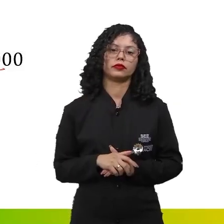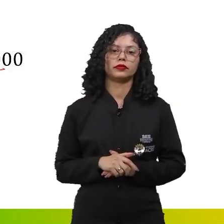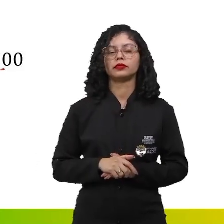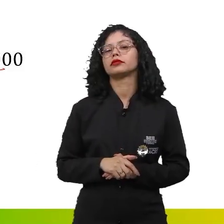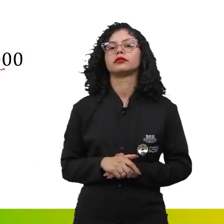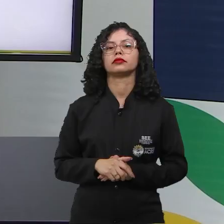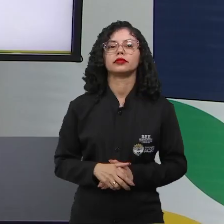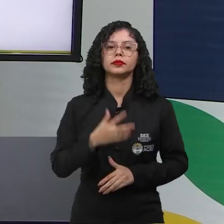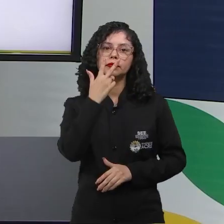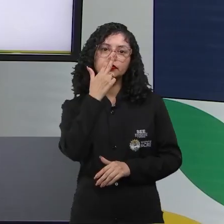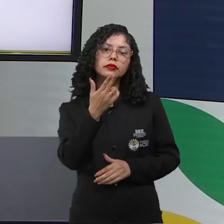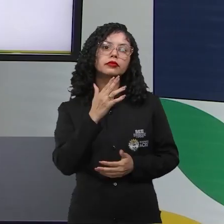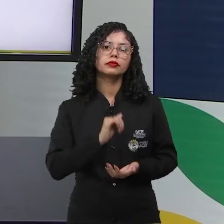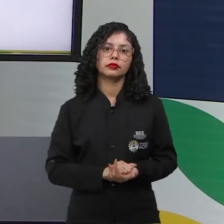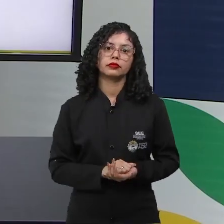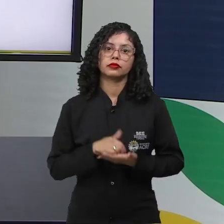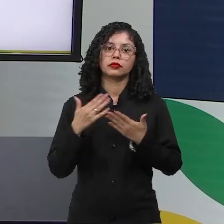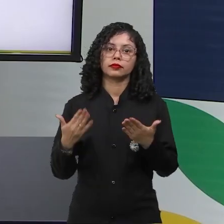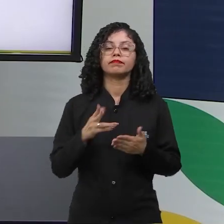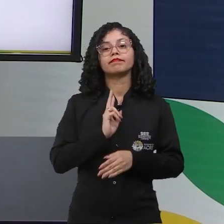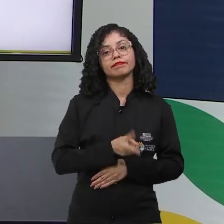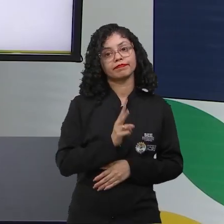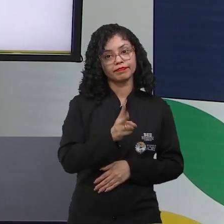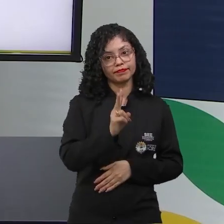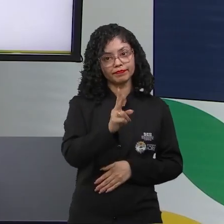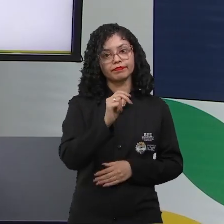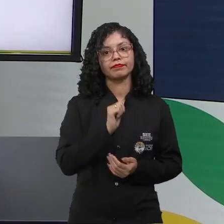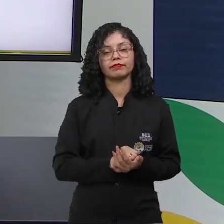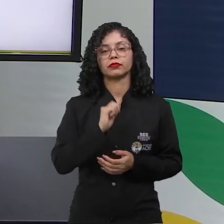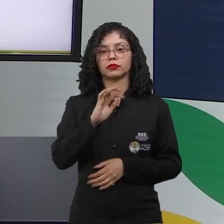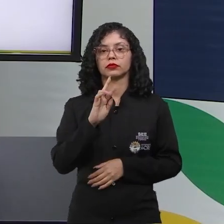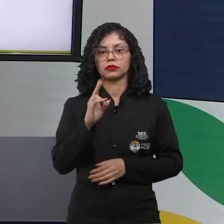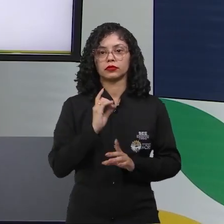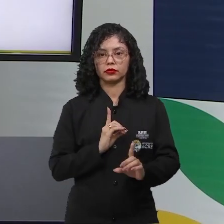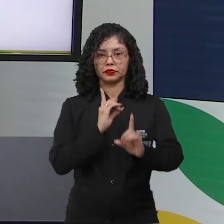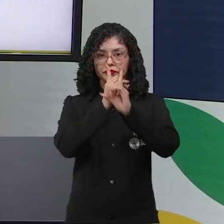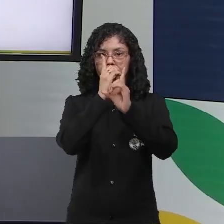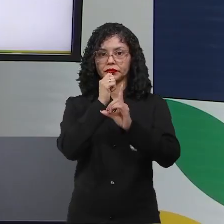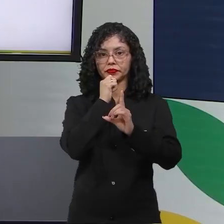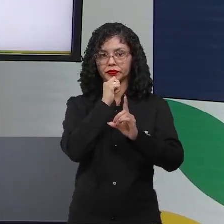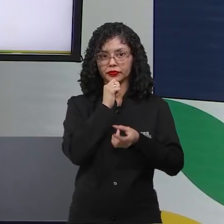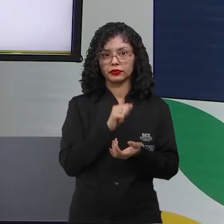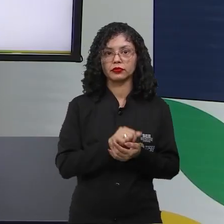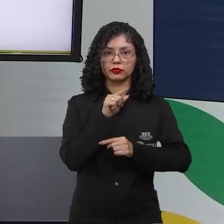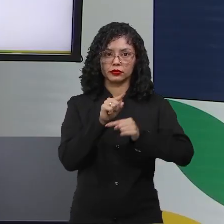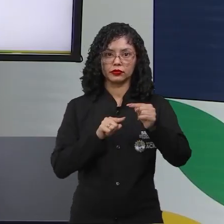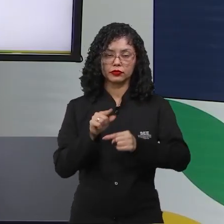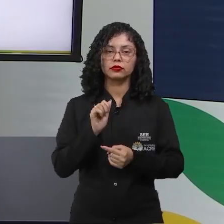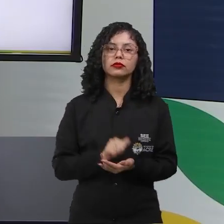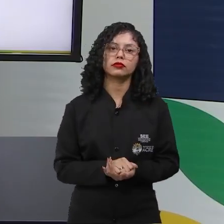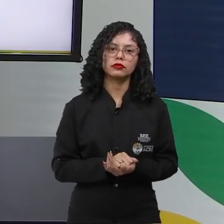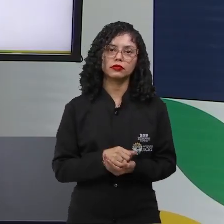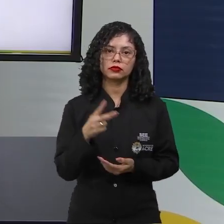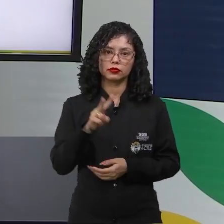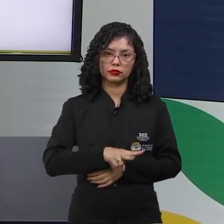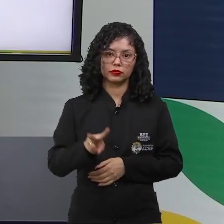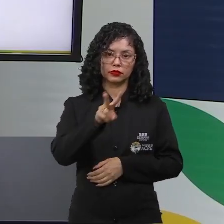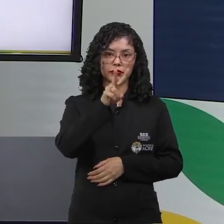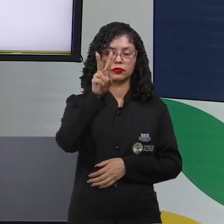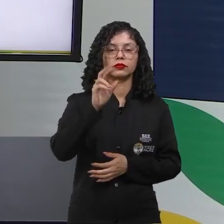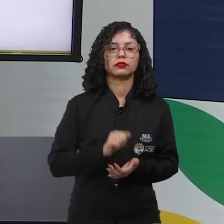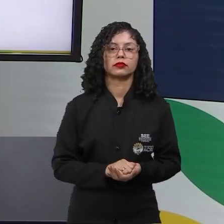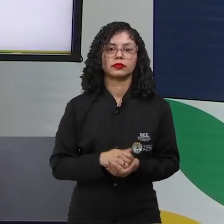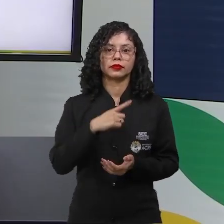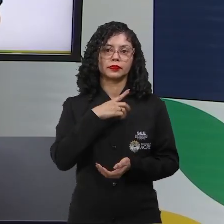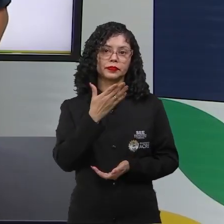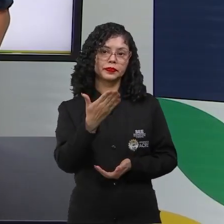14.976.000 que apareceu aí. É a constante. Encontrei a constante, divido pelo valor